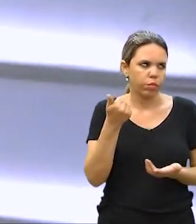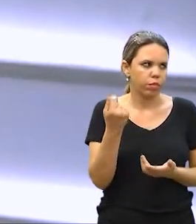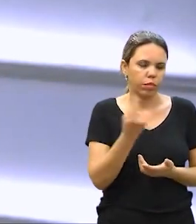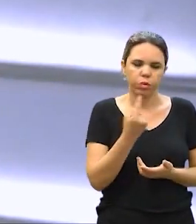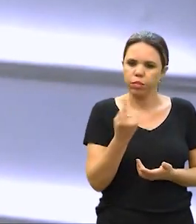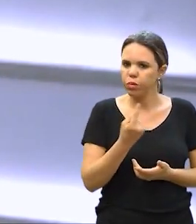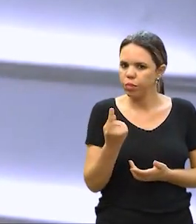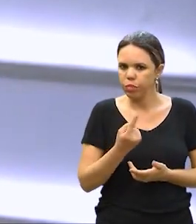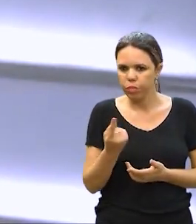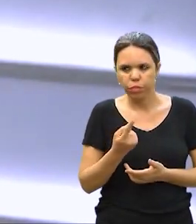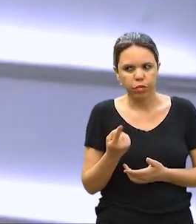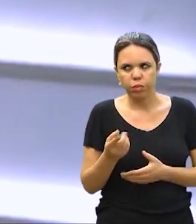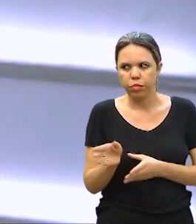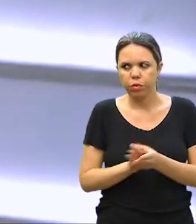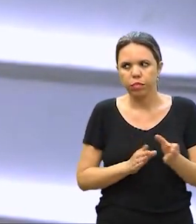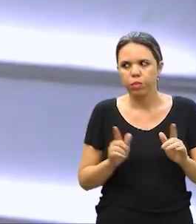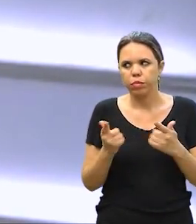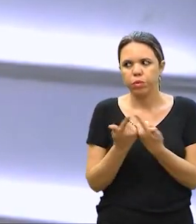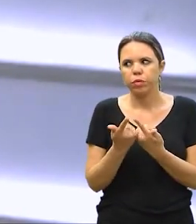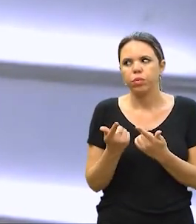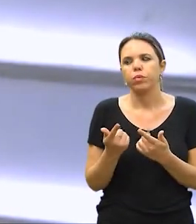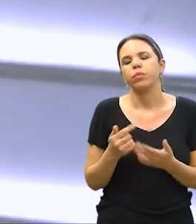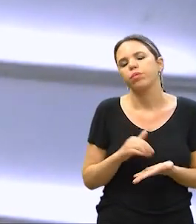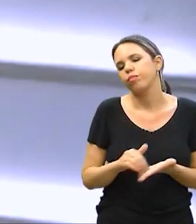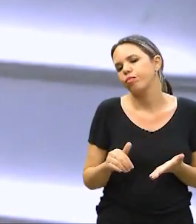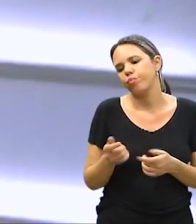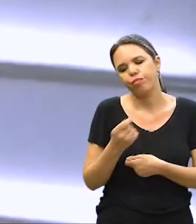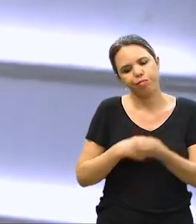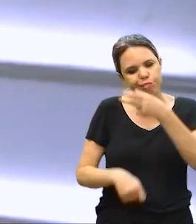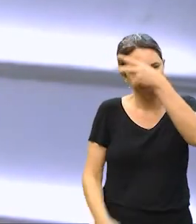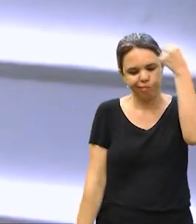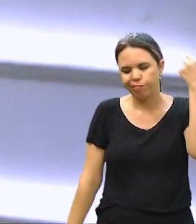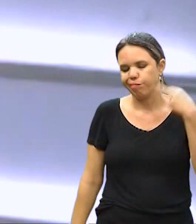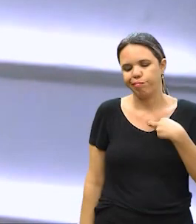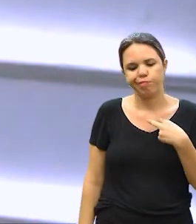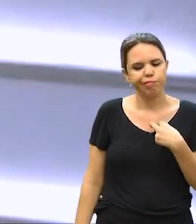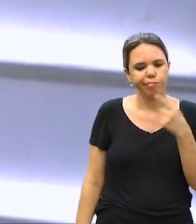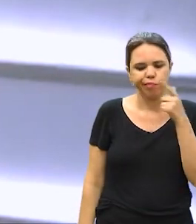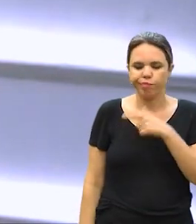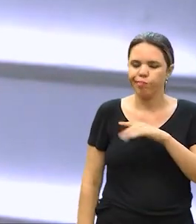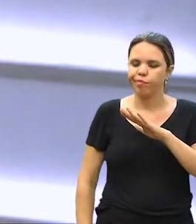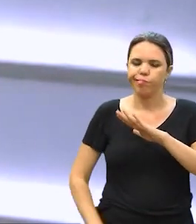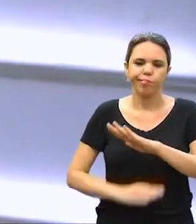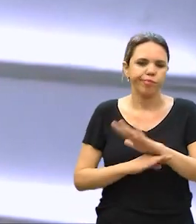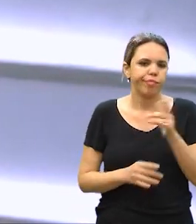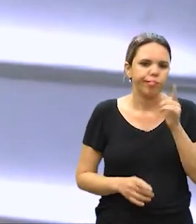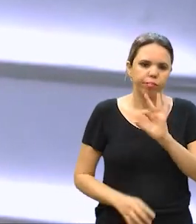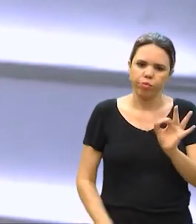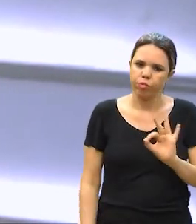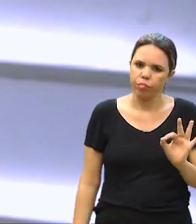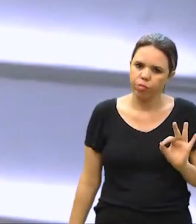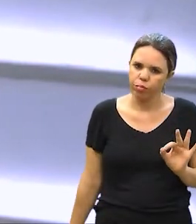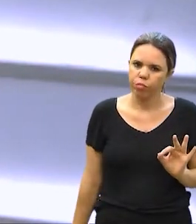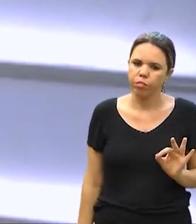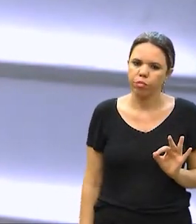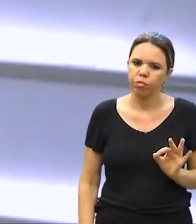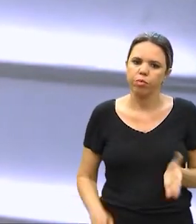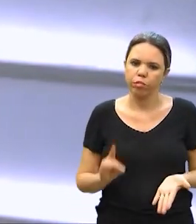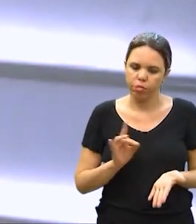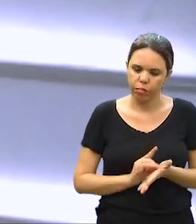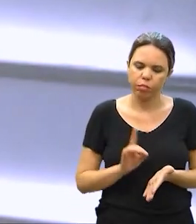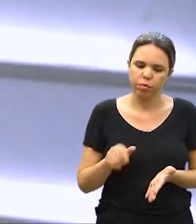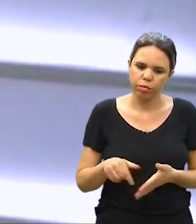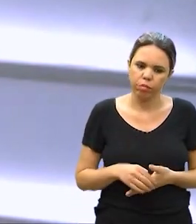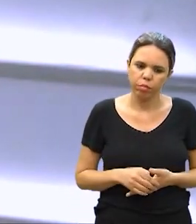sozinhos, conselho, órgão gestor, administração pública, legislativa, a gente não vai conseguir, né? Então, de fato,